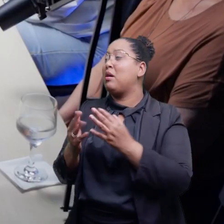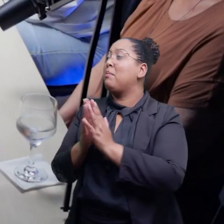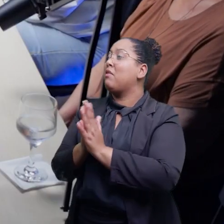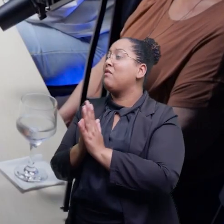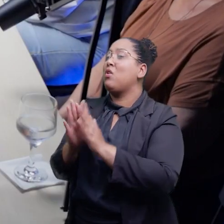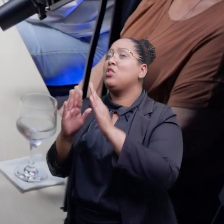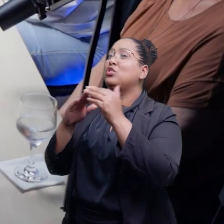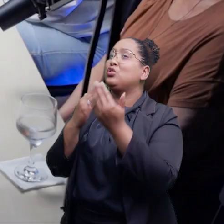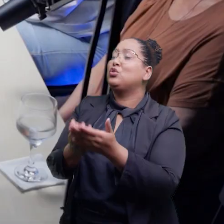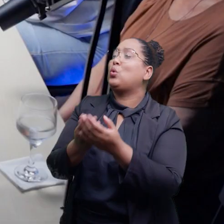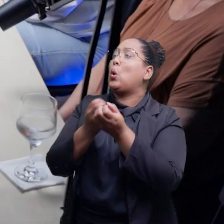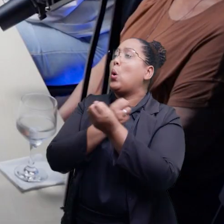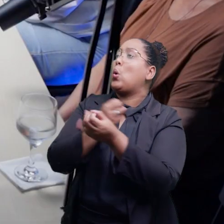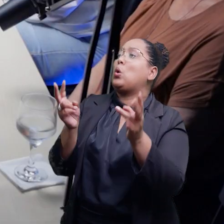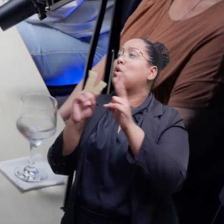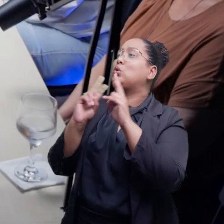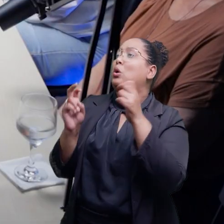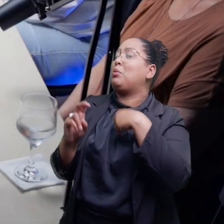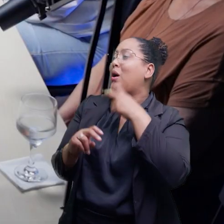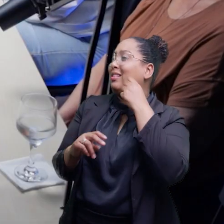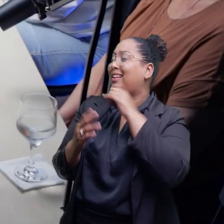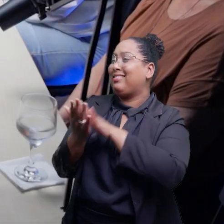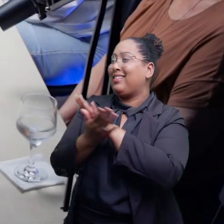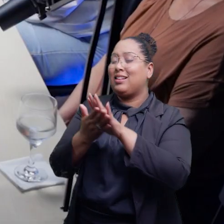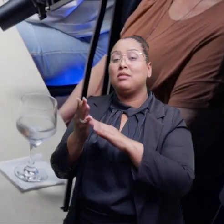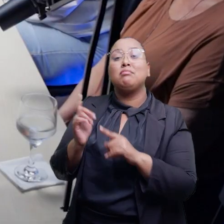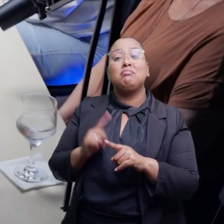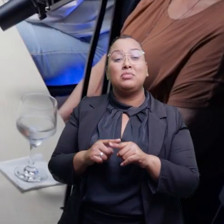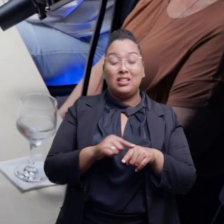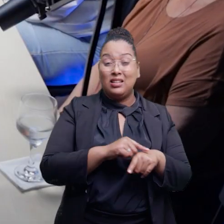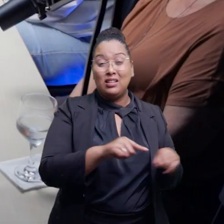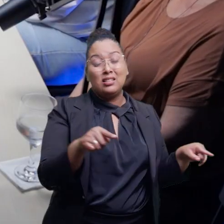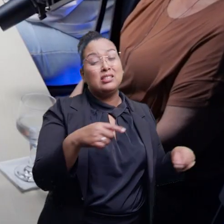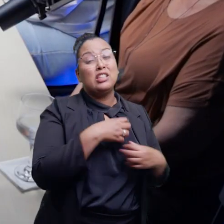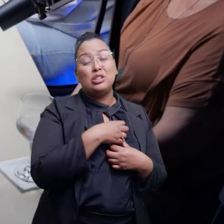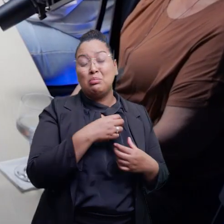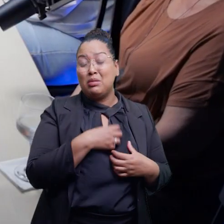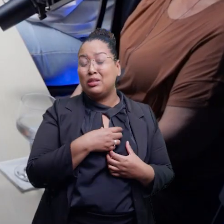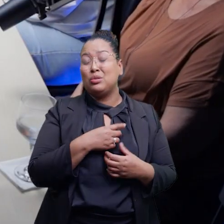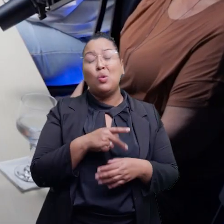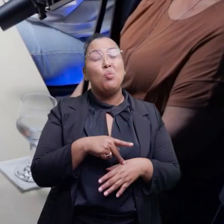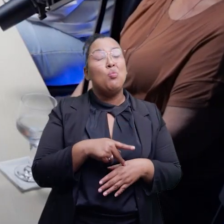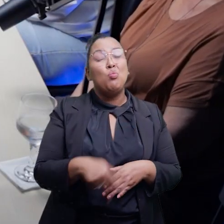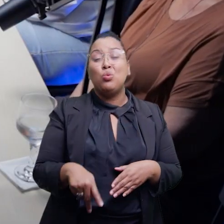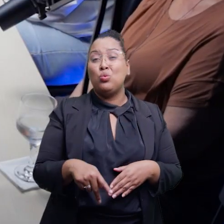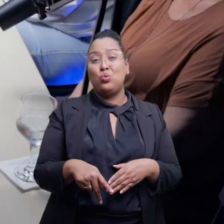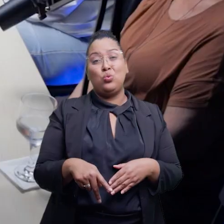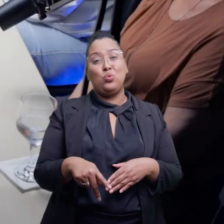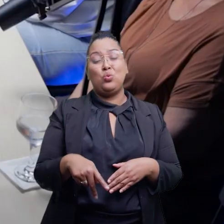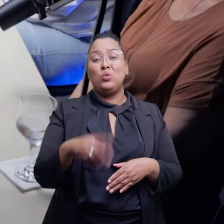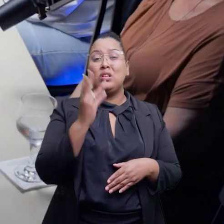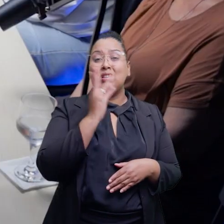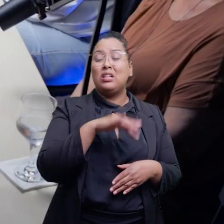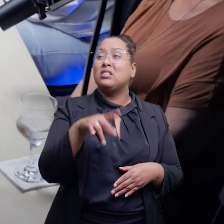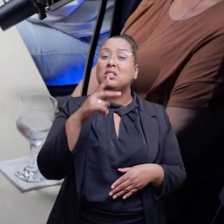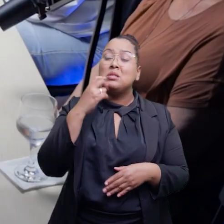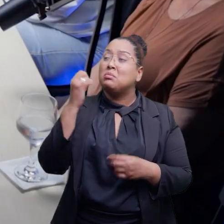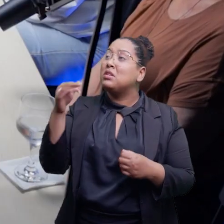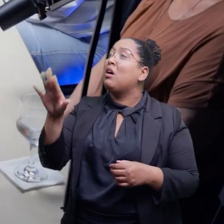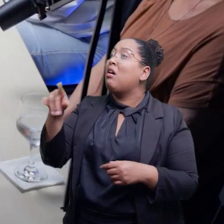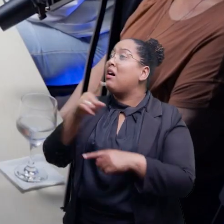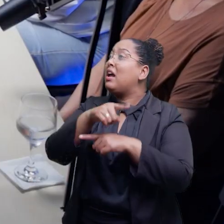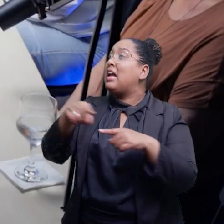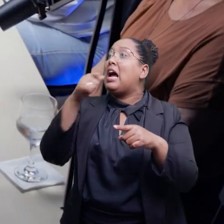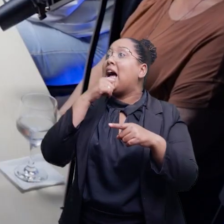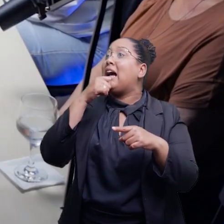mãe, não fala na escola, né, não comenta, é o sentimento mais genuíno e mais puro, né, de uma criança falando